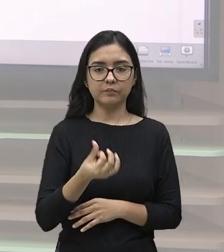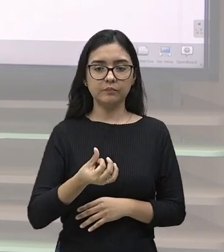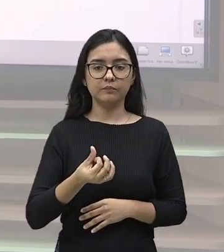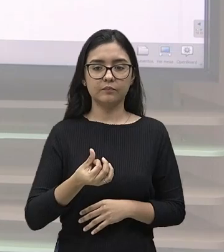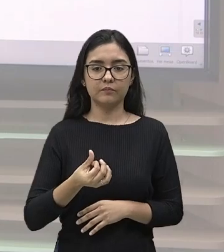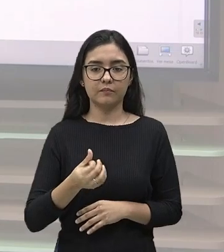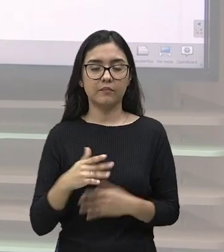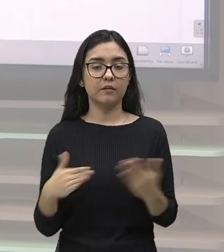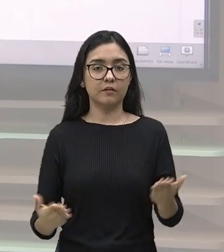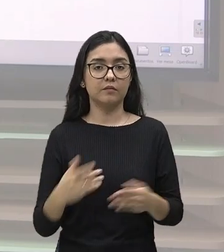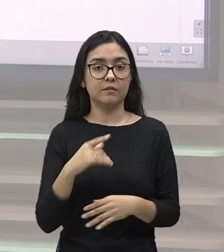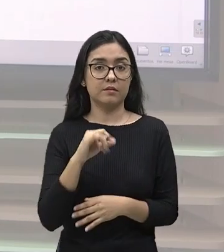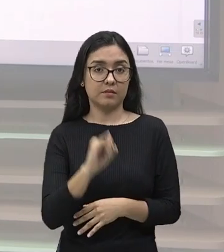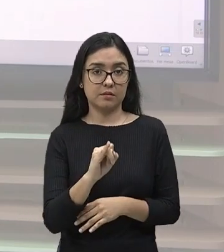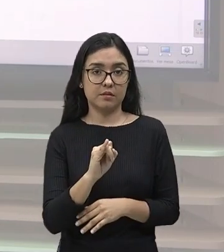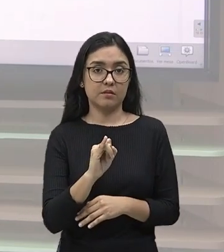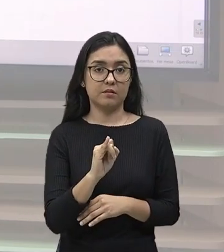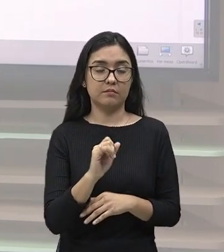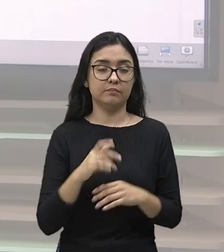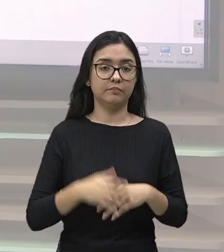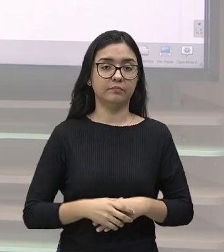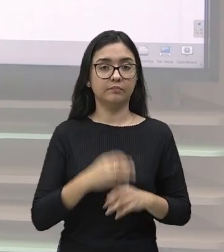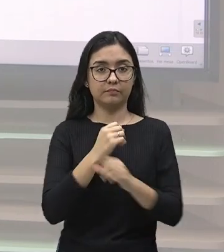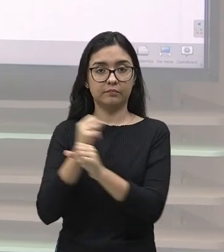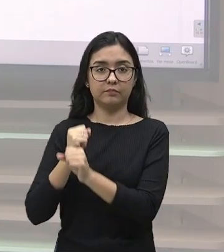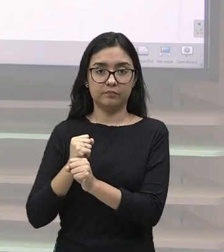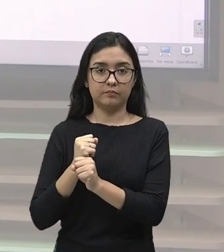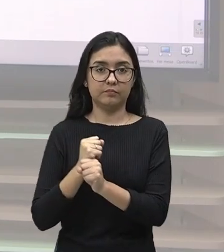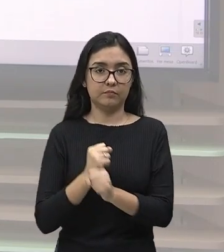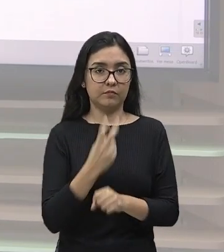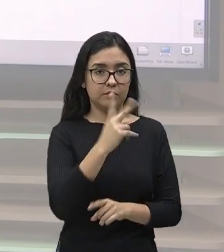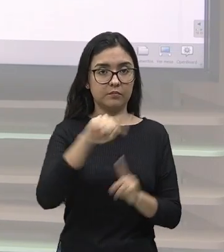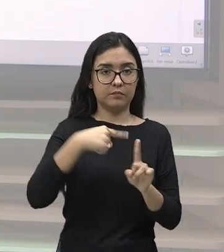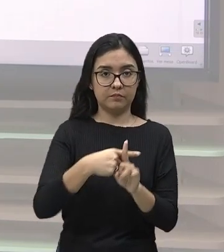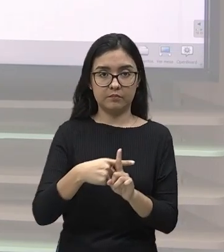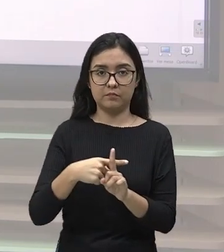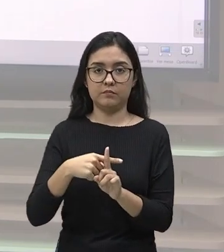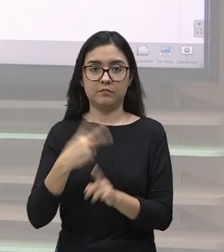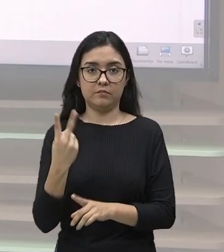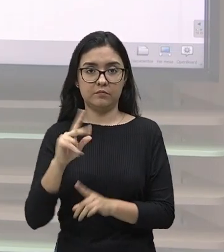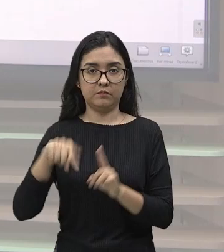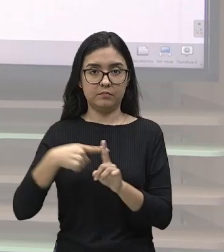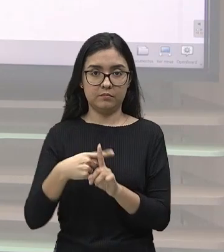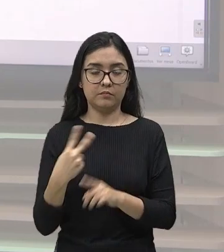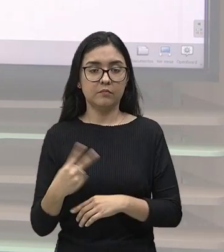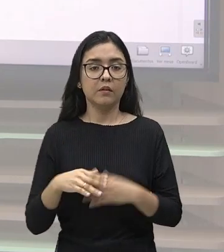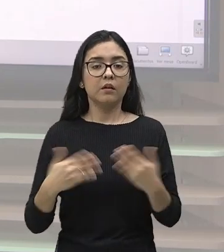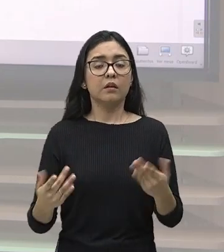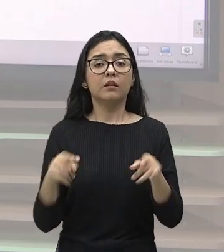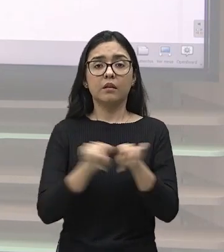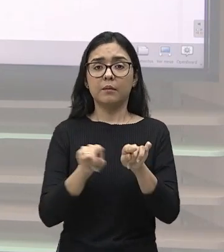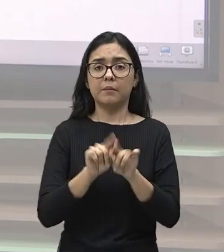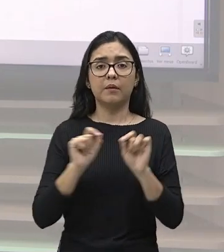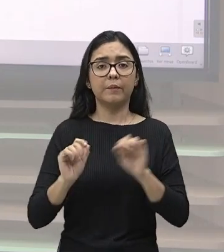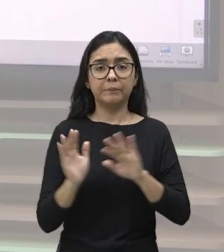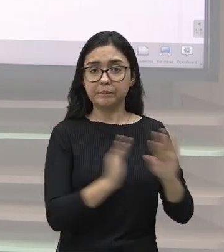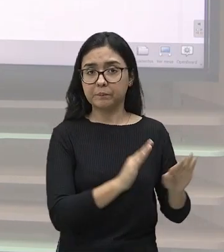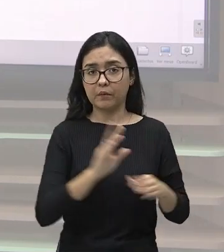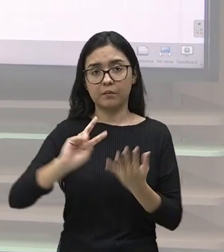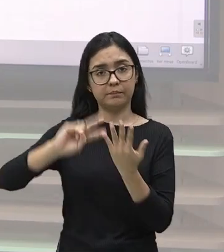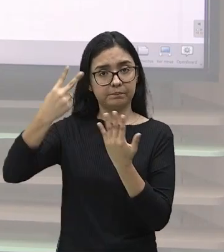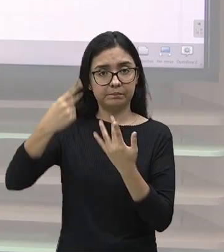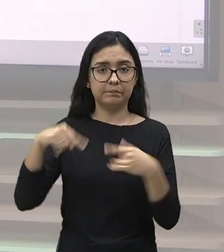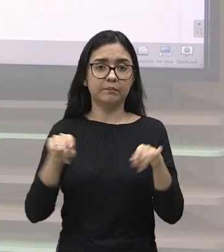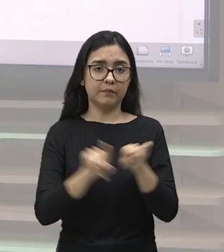for somar 2 mais 2, 4 mais 2, 6. E a potenciação também, tá, tem